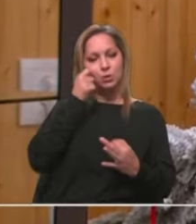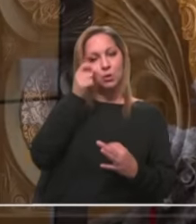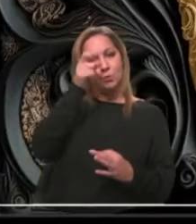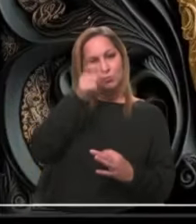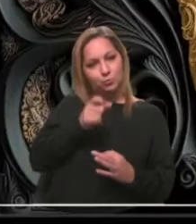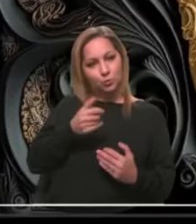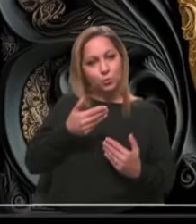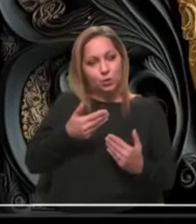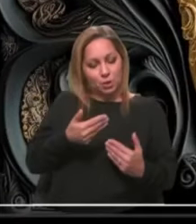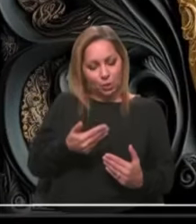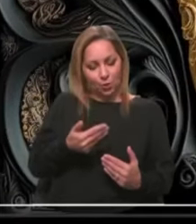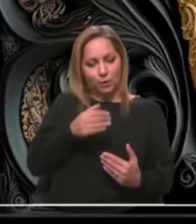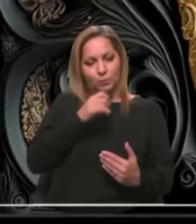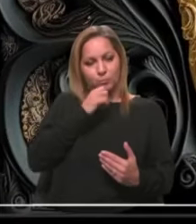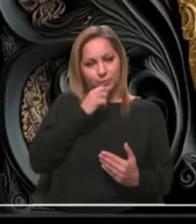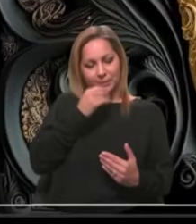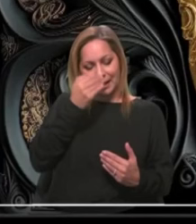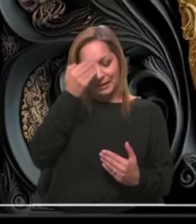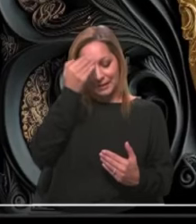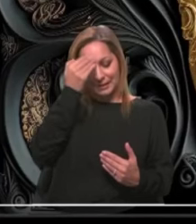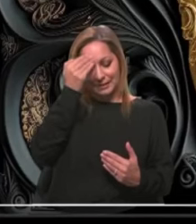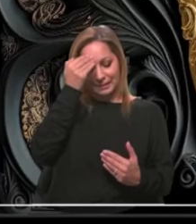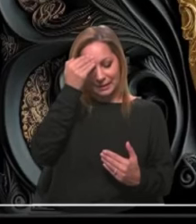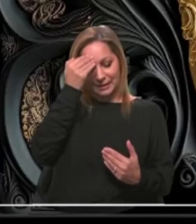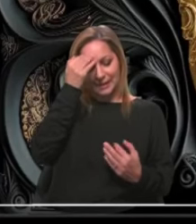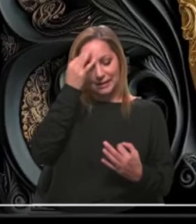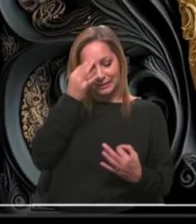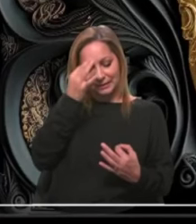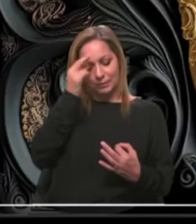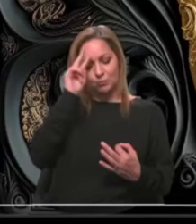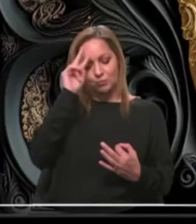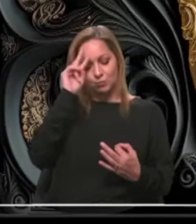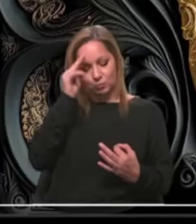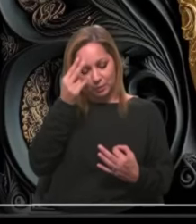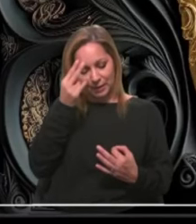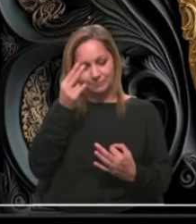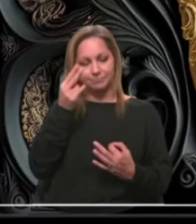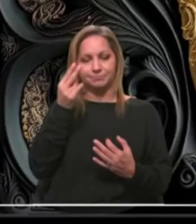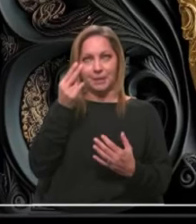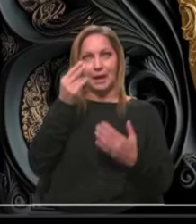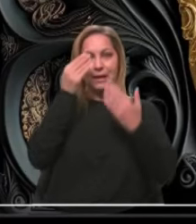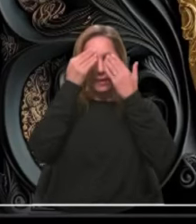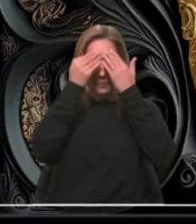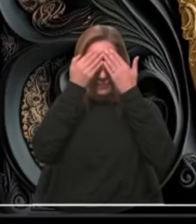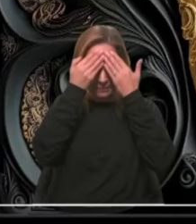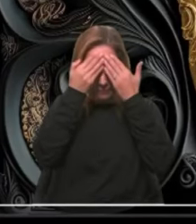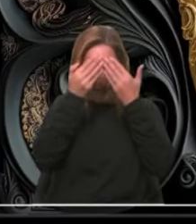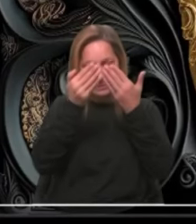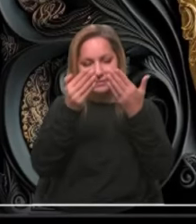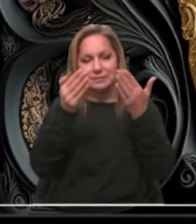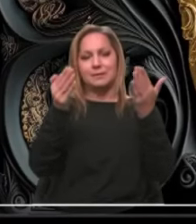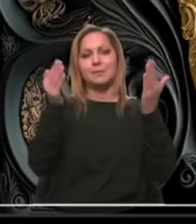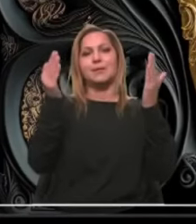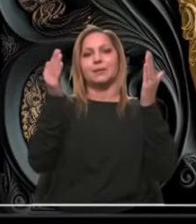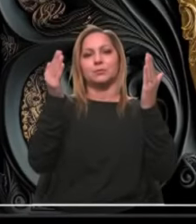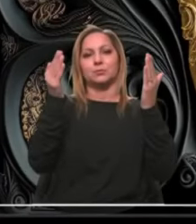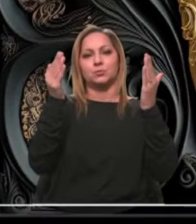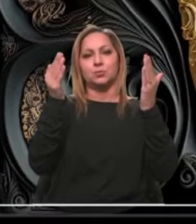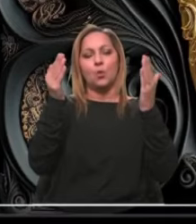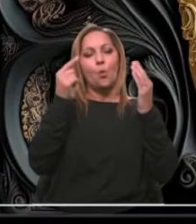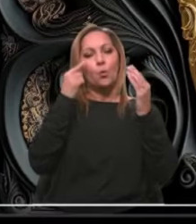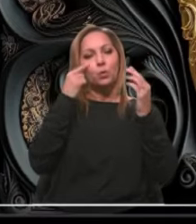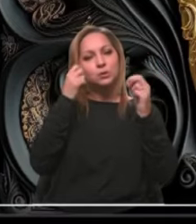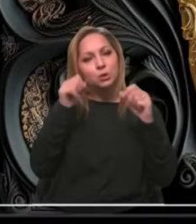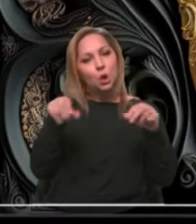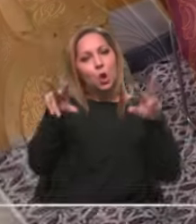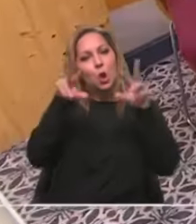uma oportunidade de mudar aquilo um bocadinho que acreditam, de começarem a ficar um bocadinho mais abertos e a explorar novos sítios. É um ano também propenso